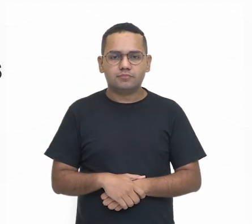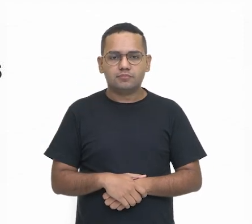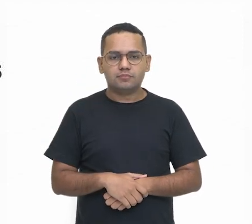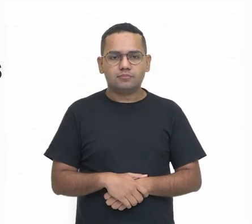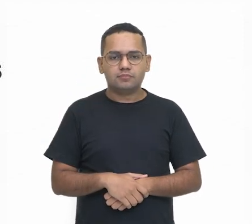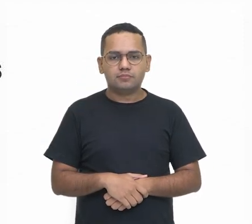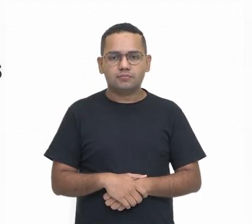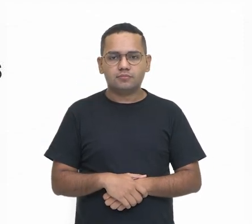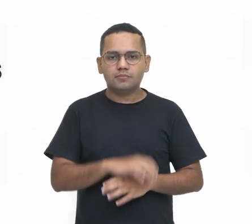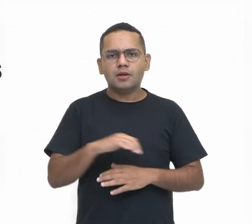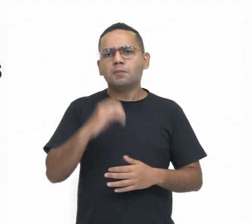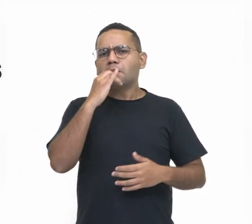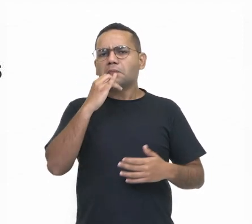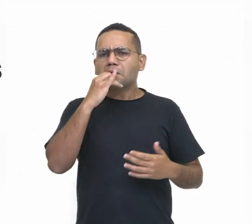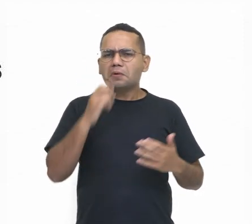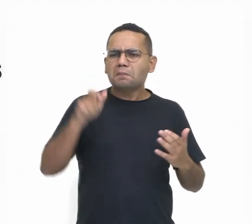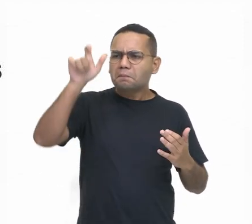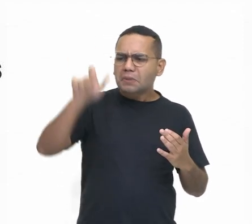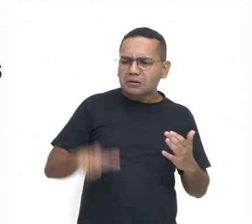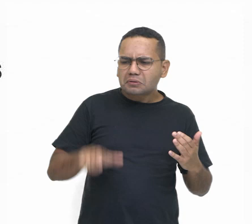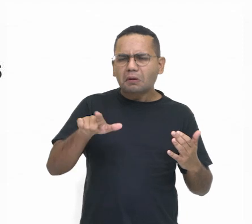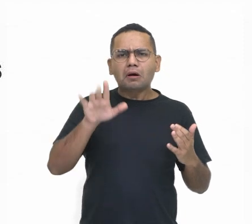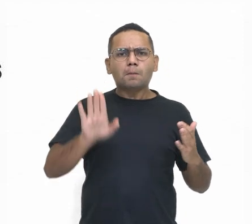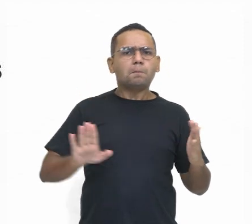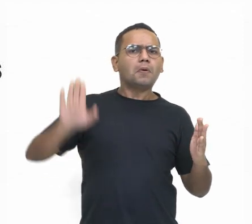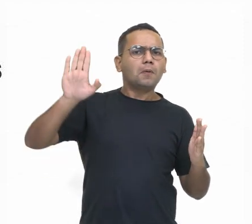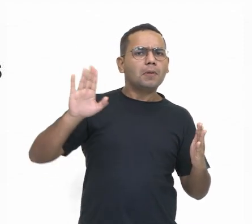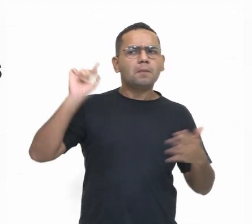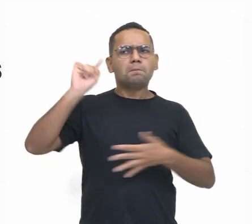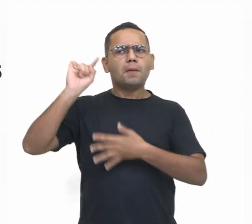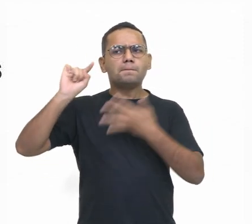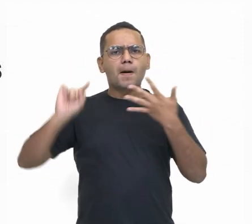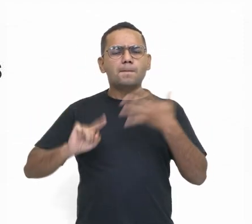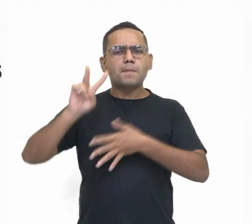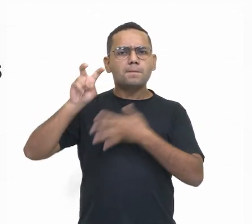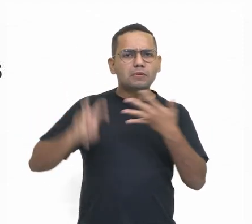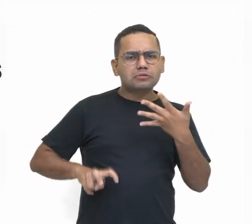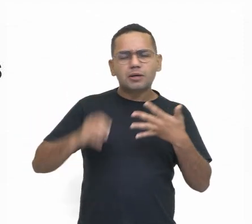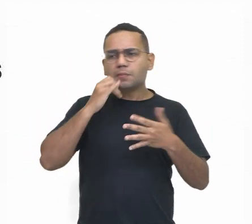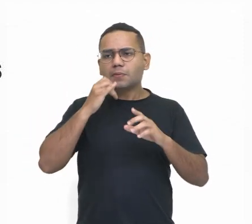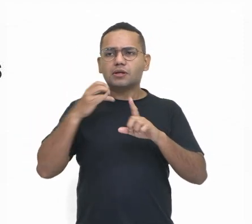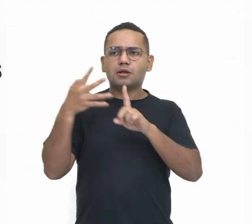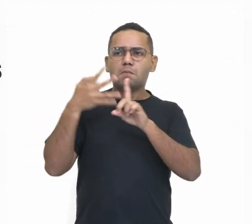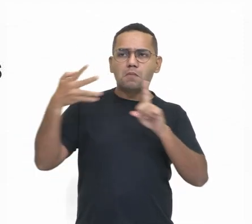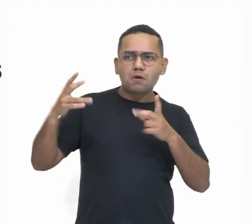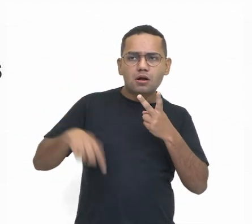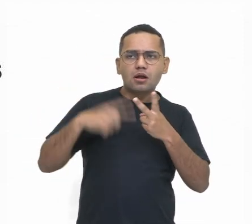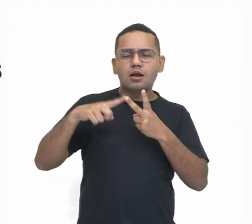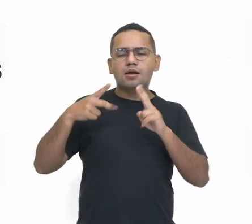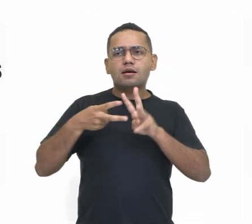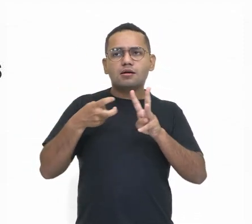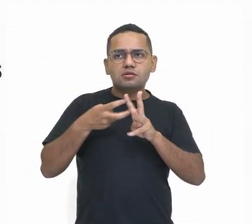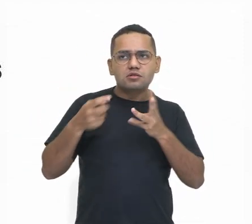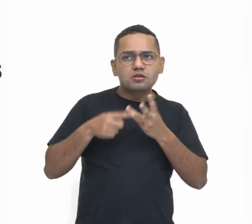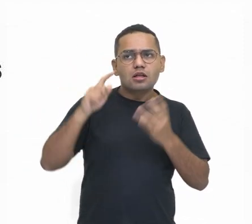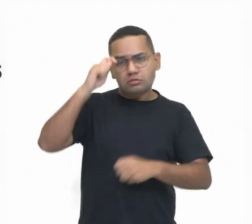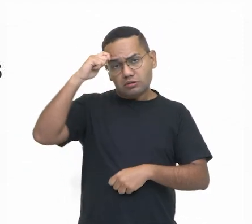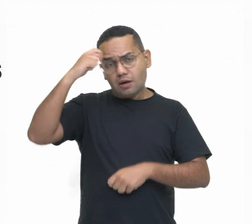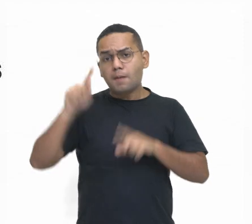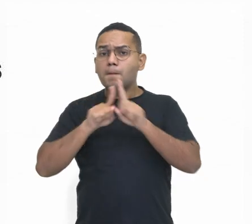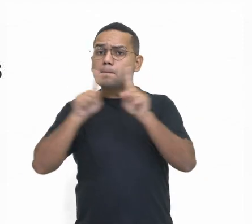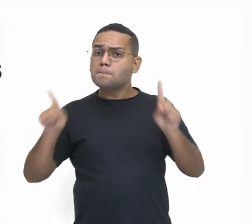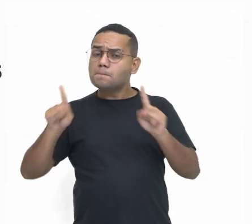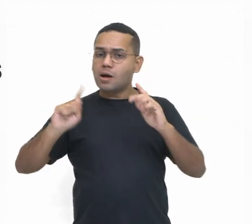que ele vai fazer pelos povos indígenas, pelos movimentos LGBTQIA+, pelos negros, mas lá